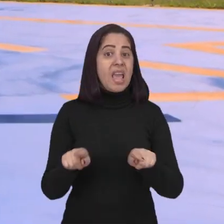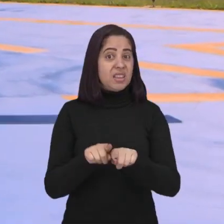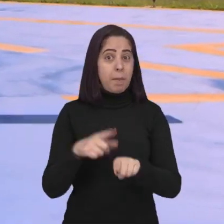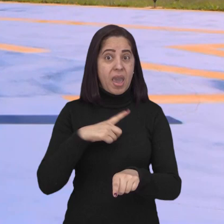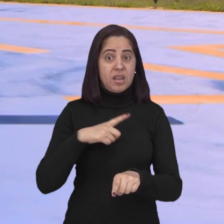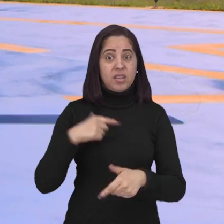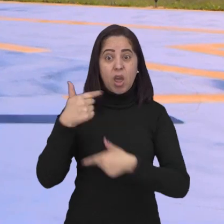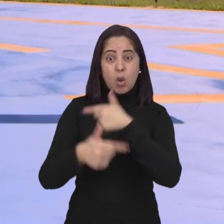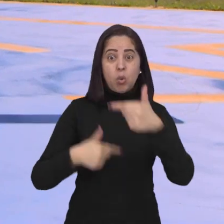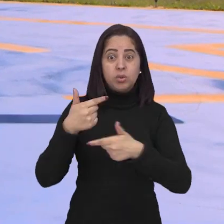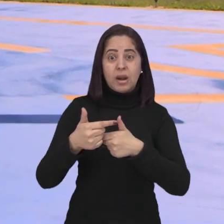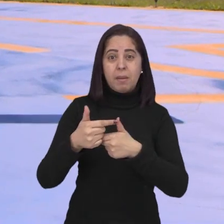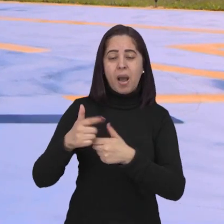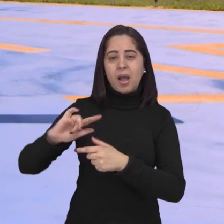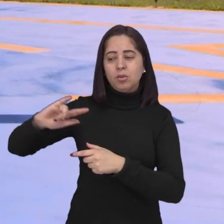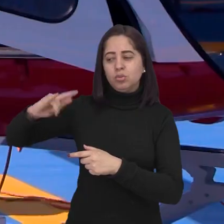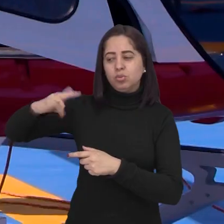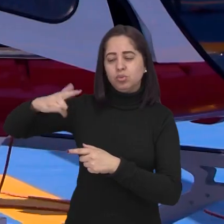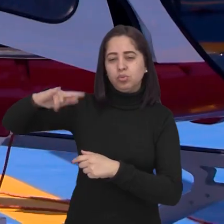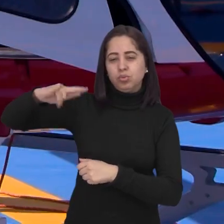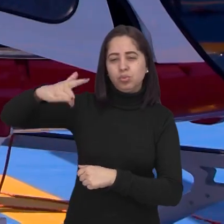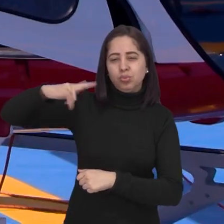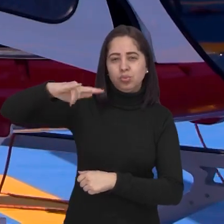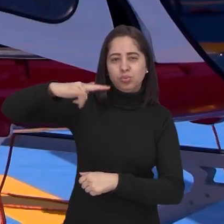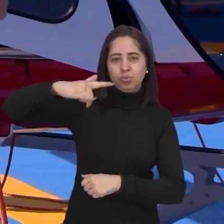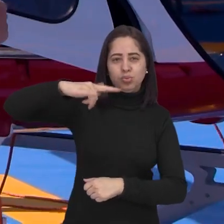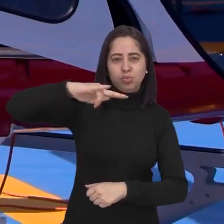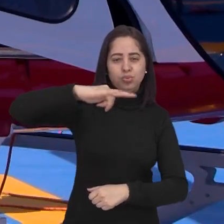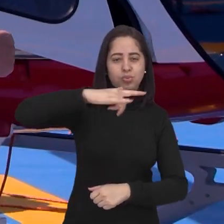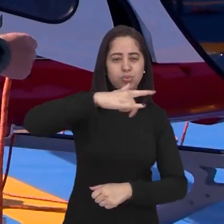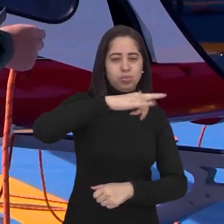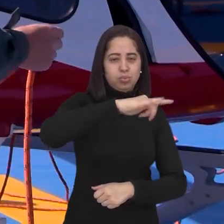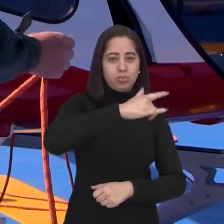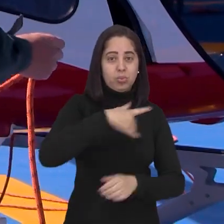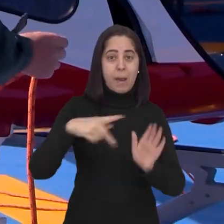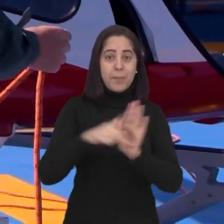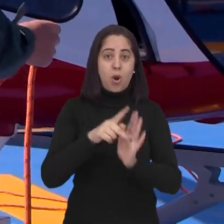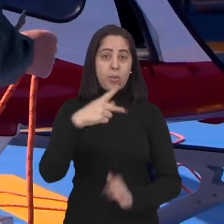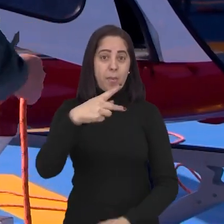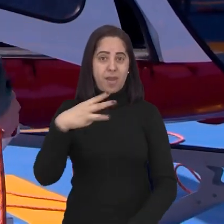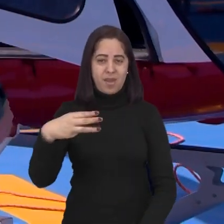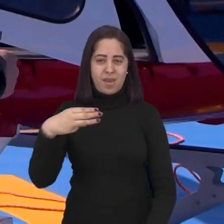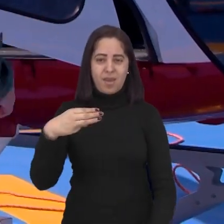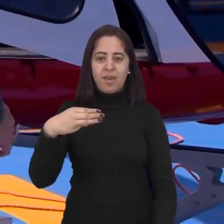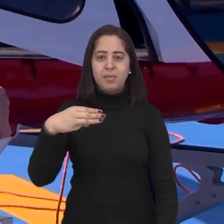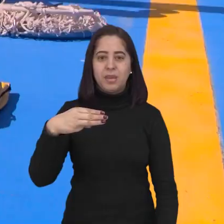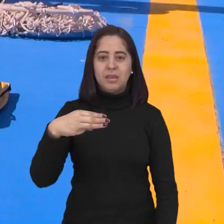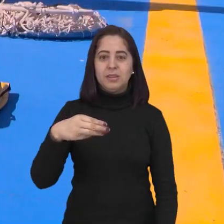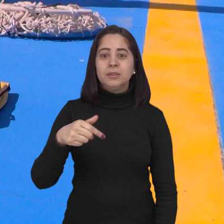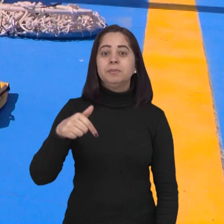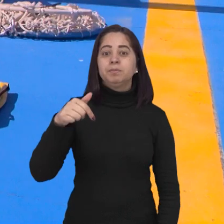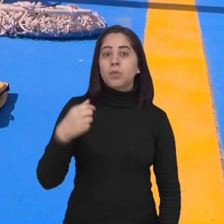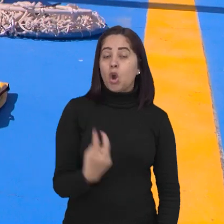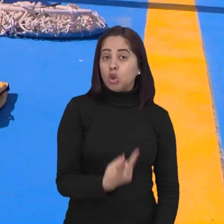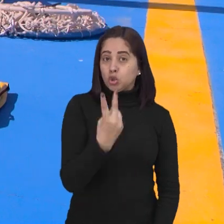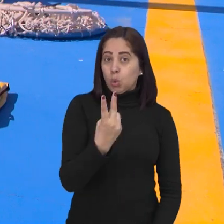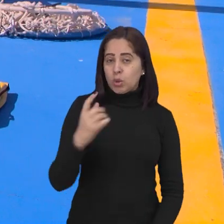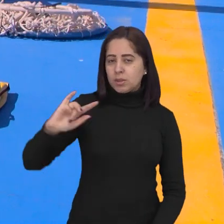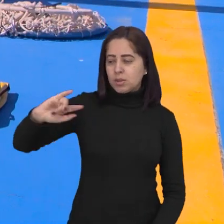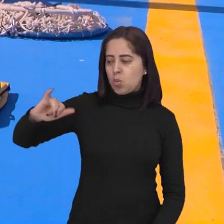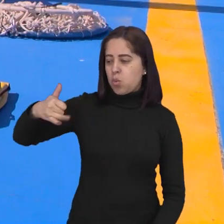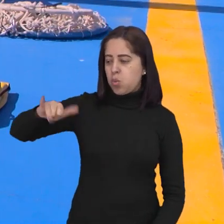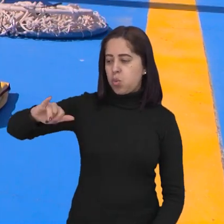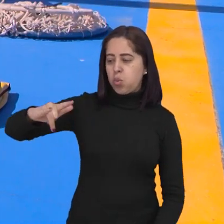onde entra o trabalho aeronáutico, da Base de Aviação da Polícia Militar de São José. Na cidade,